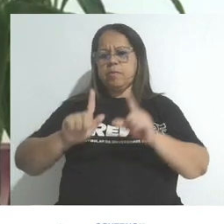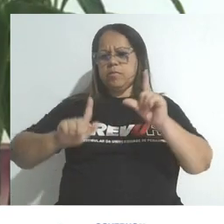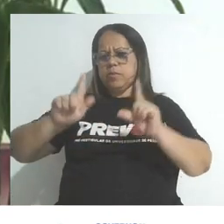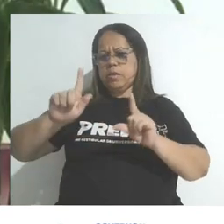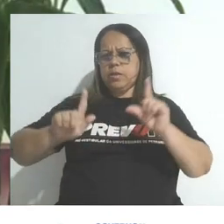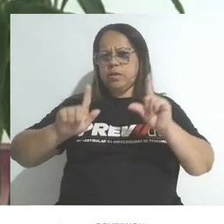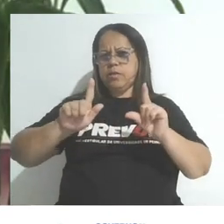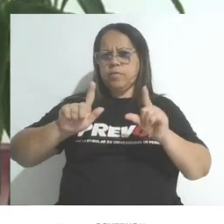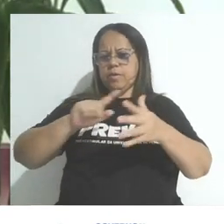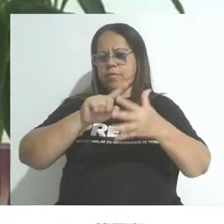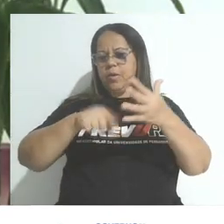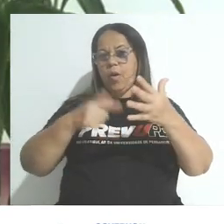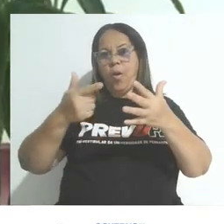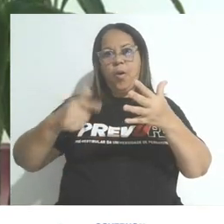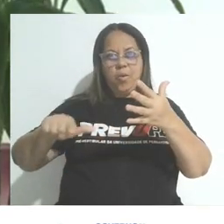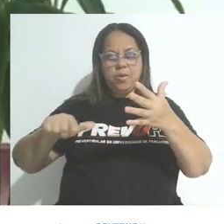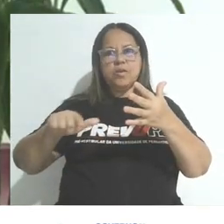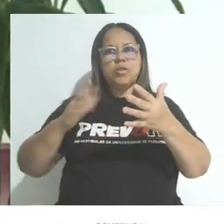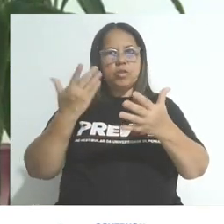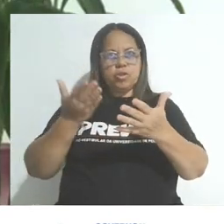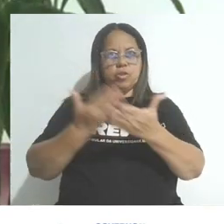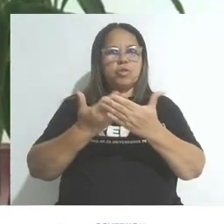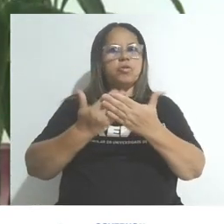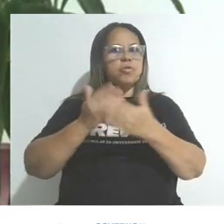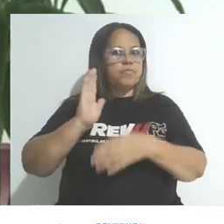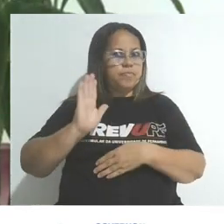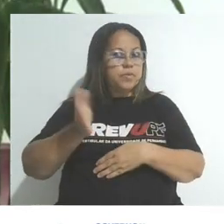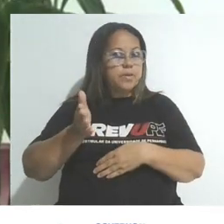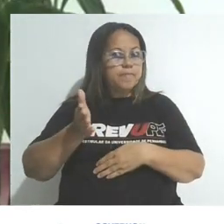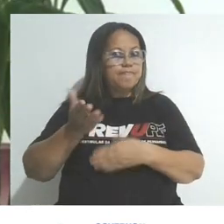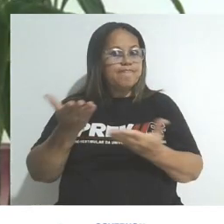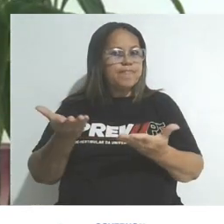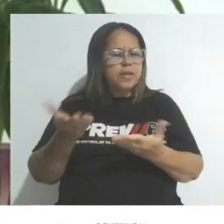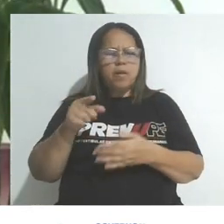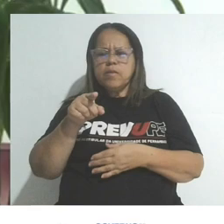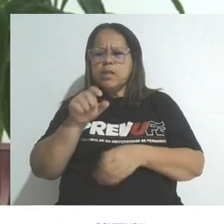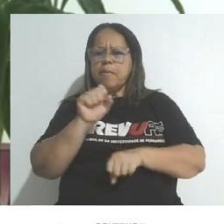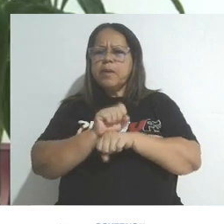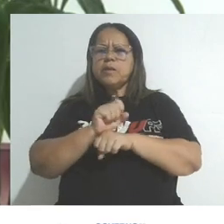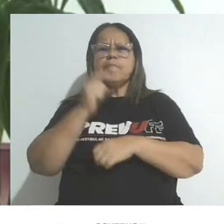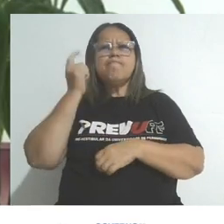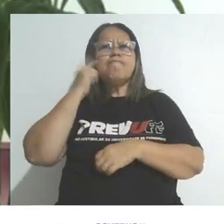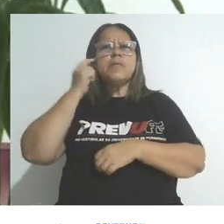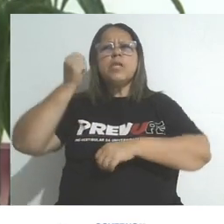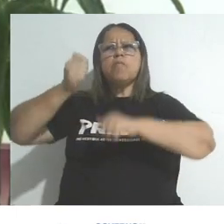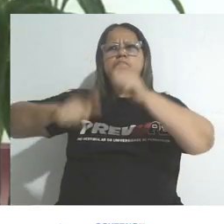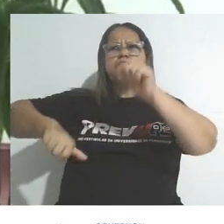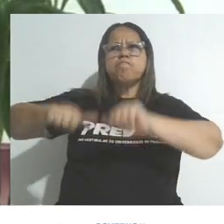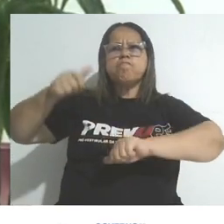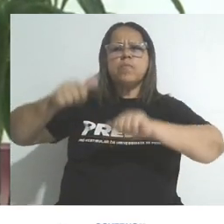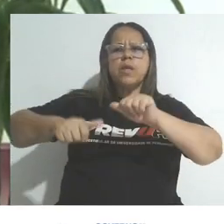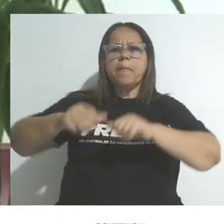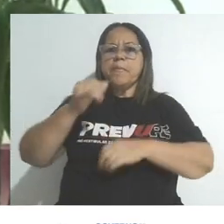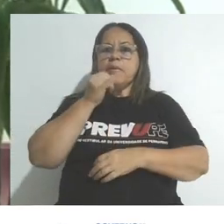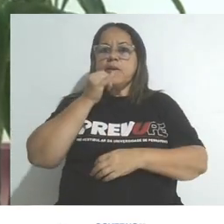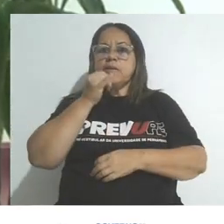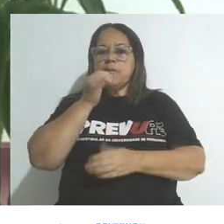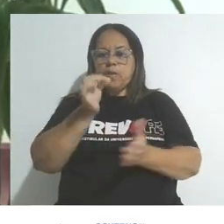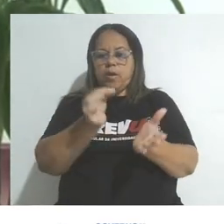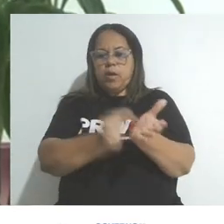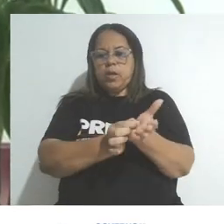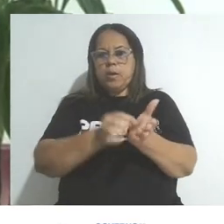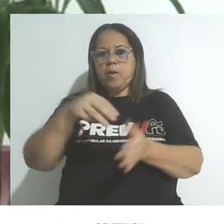temática, assim como as outras que vimos em outros vídeos. Então, pessoal, você já parou para analisar que se eu pegar, por